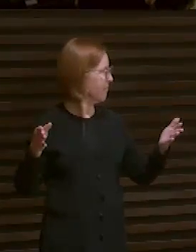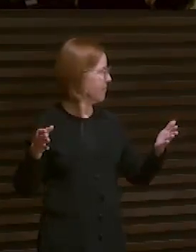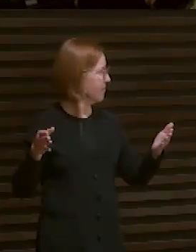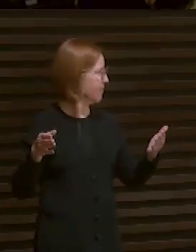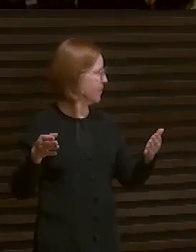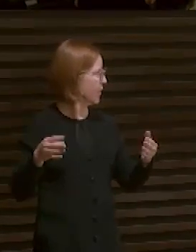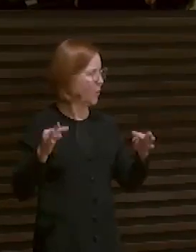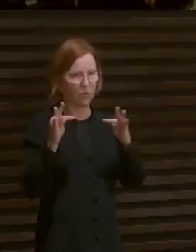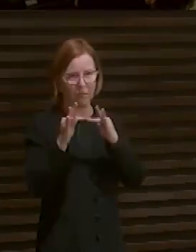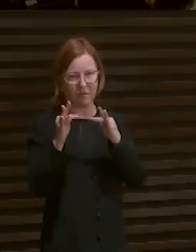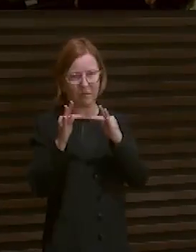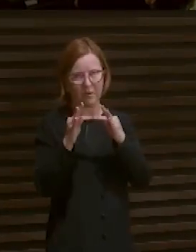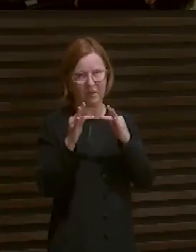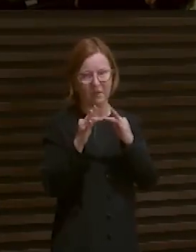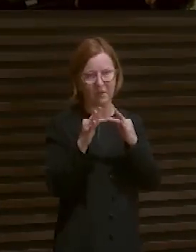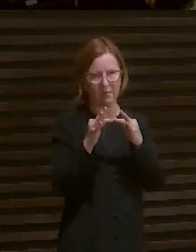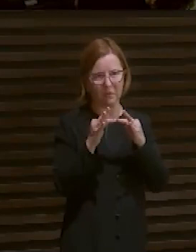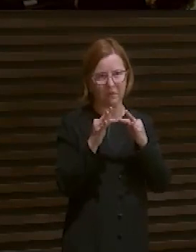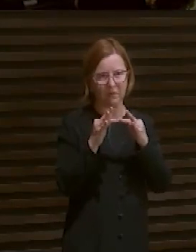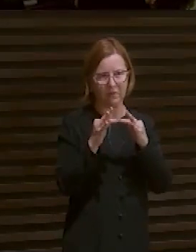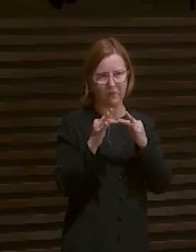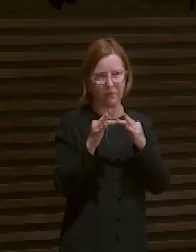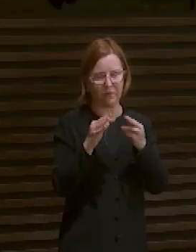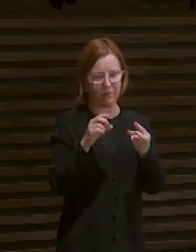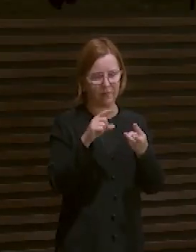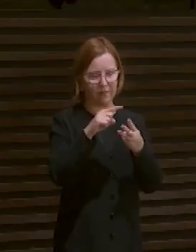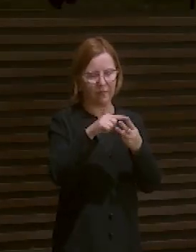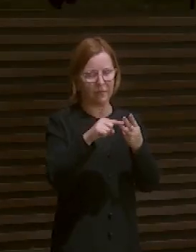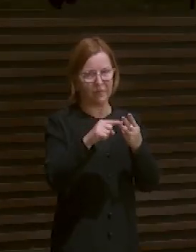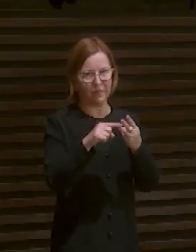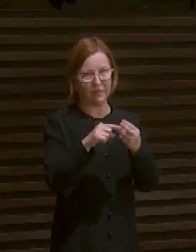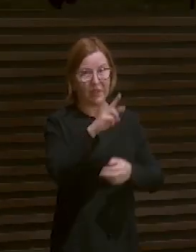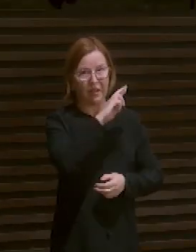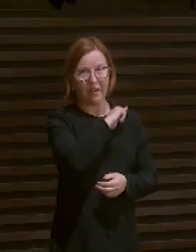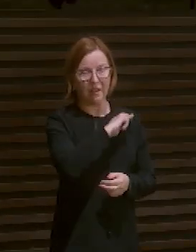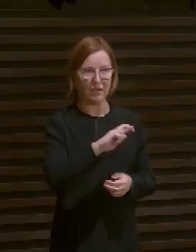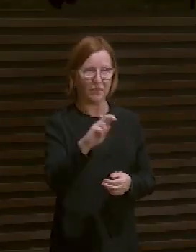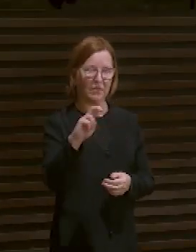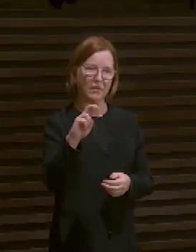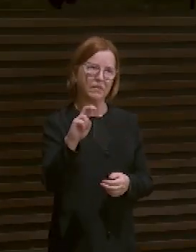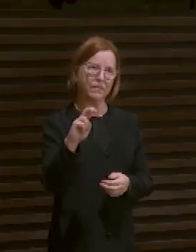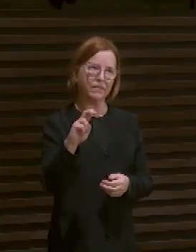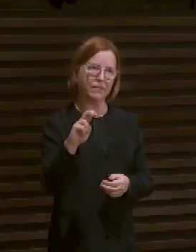o templo das 3 religiões